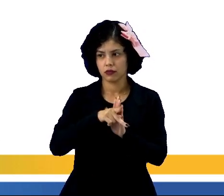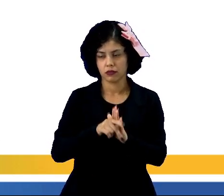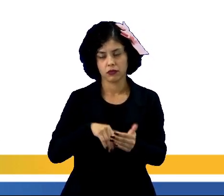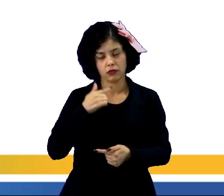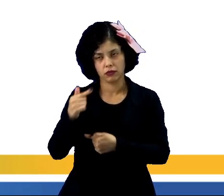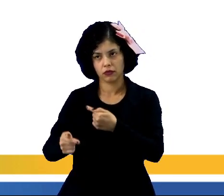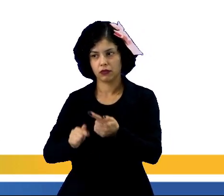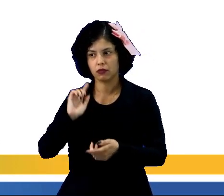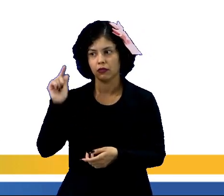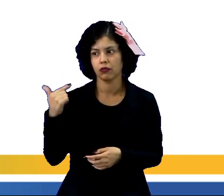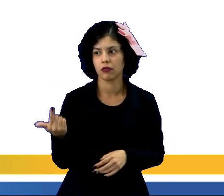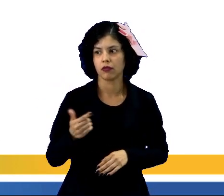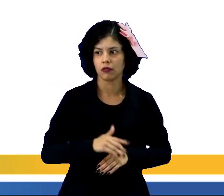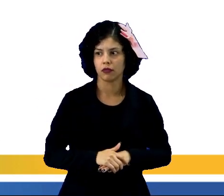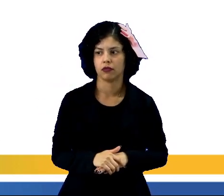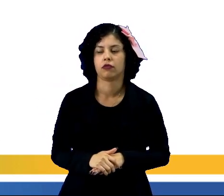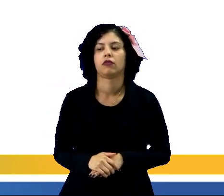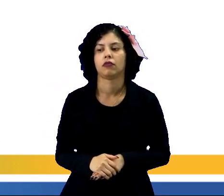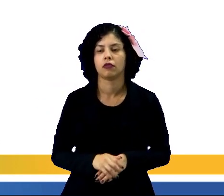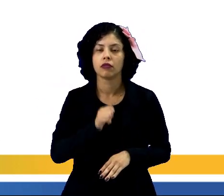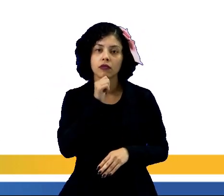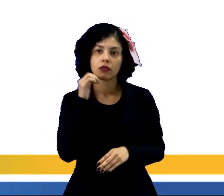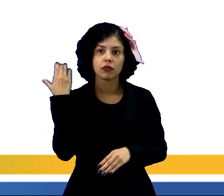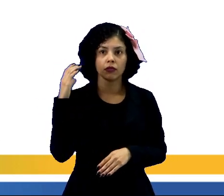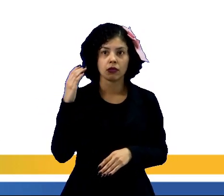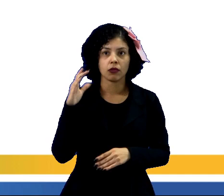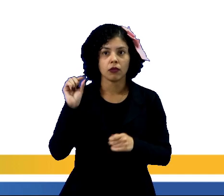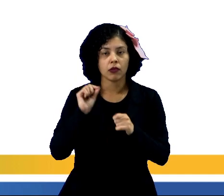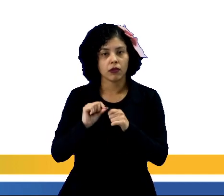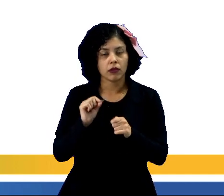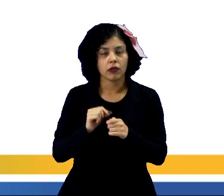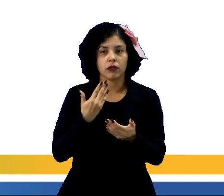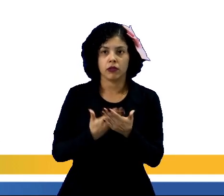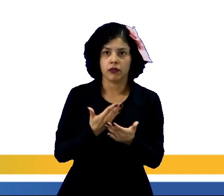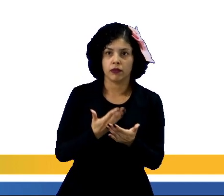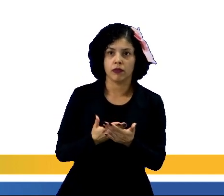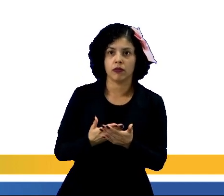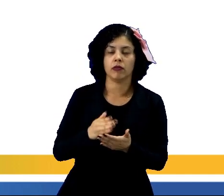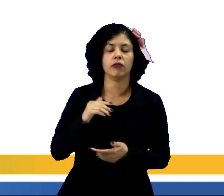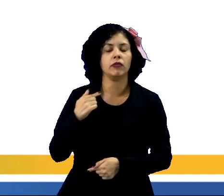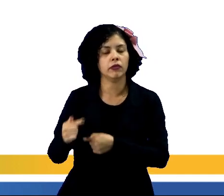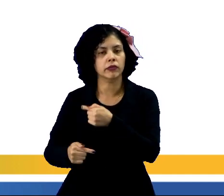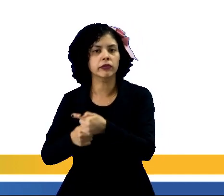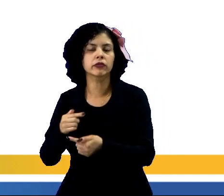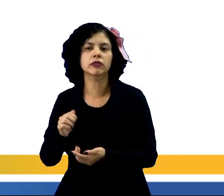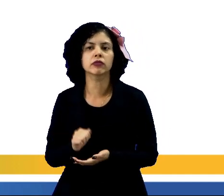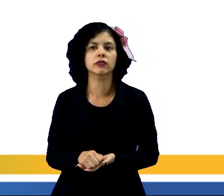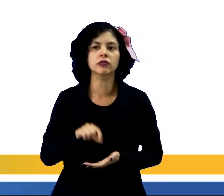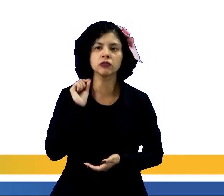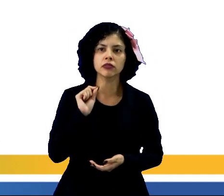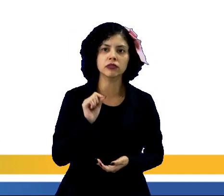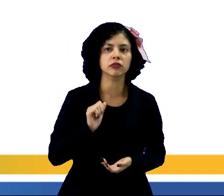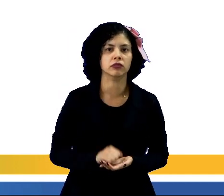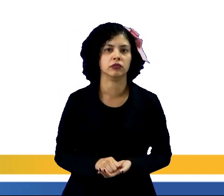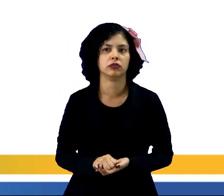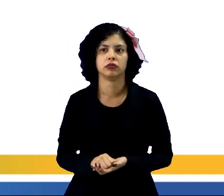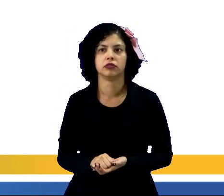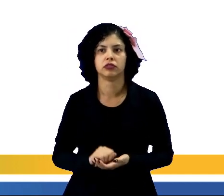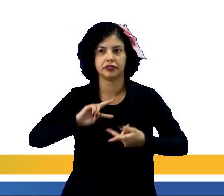de uma geração para outra. E a área da ciência hoje que faz esse estudo da hereditariedade é a que a gente chama